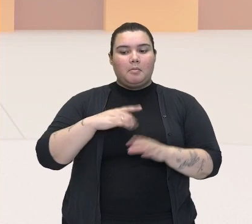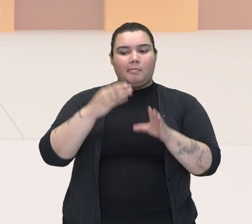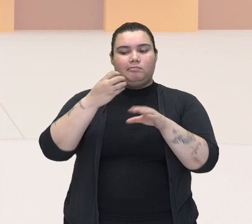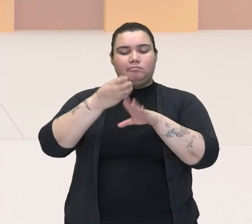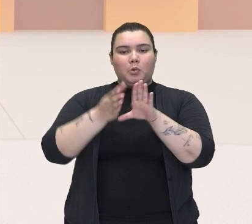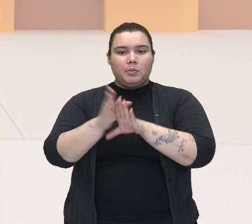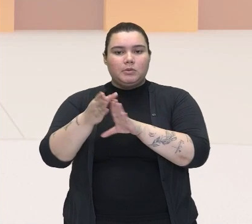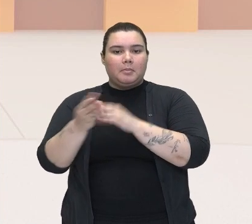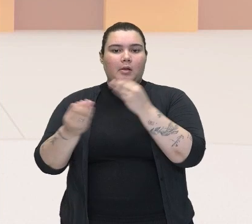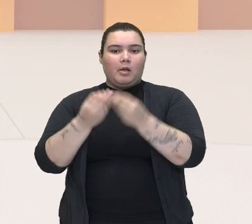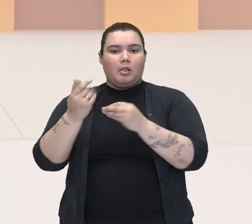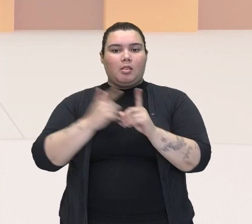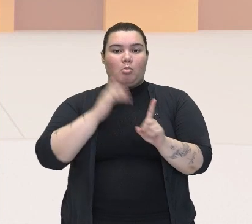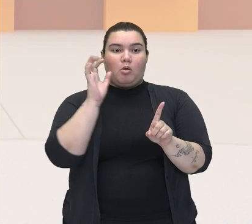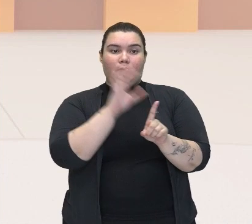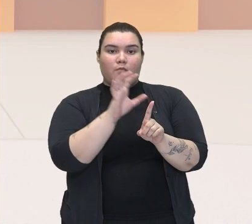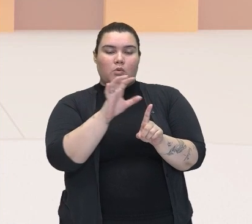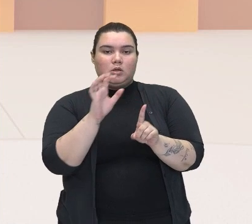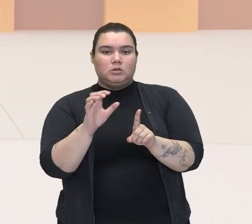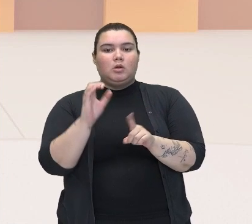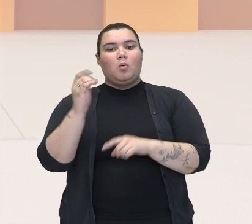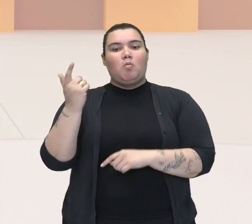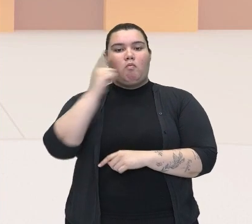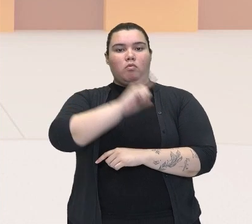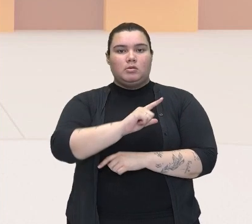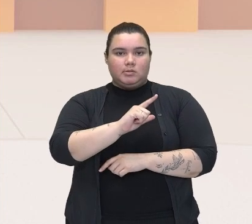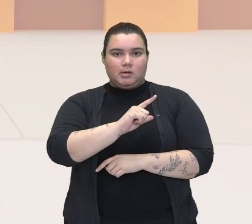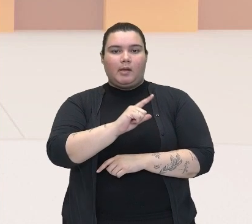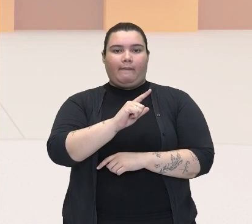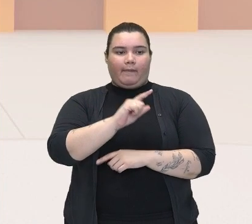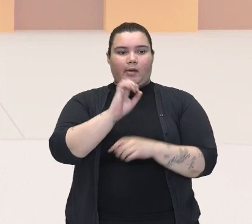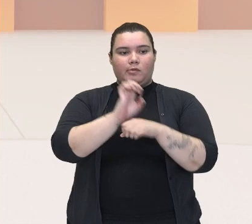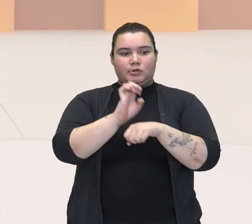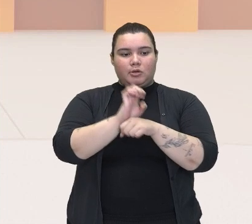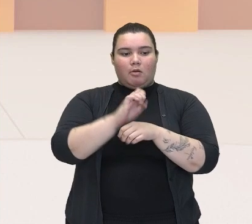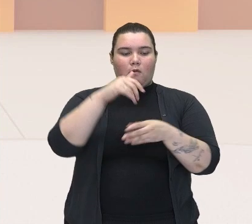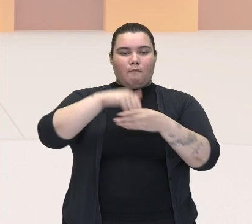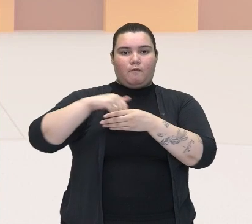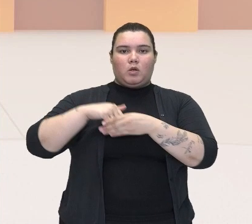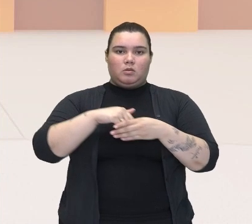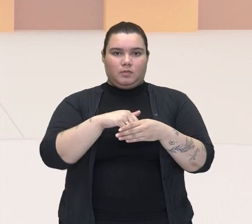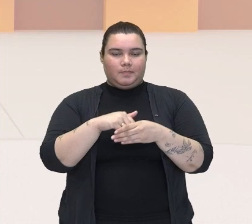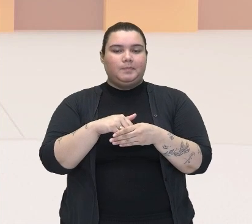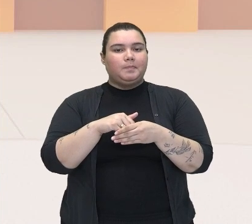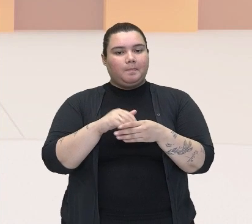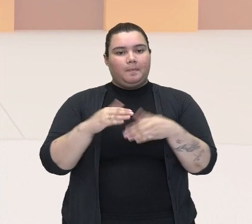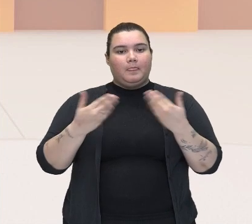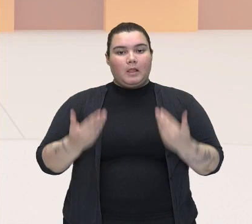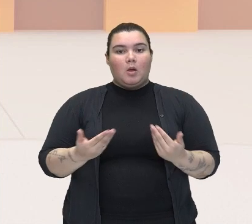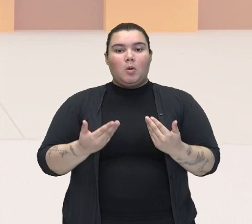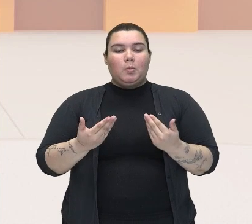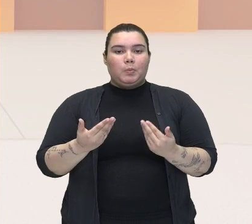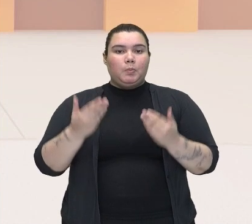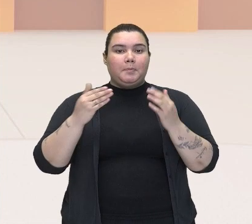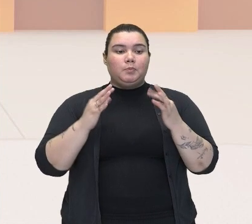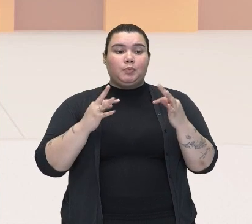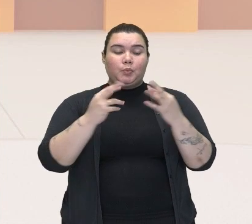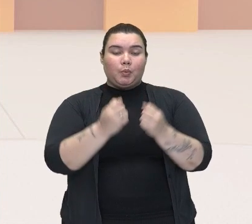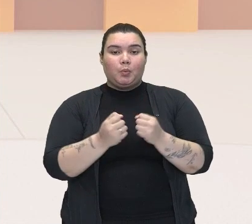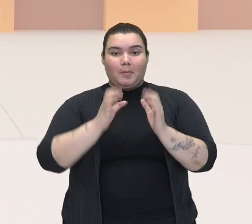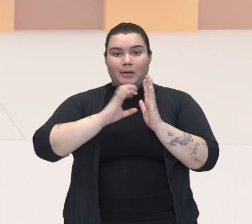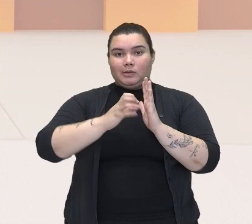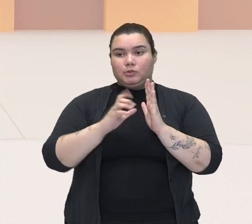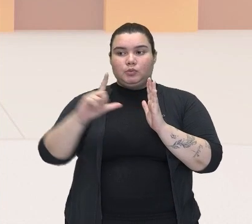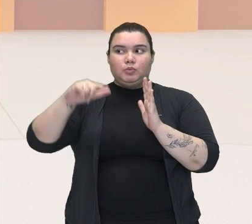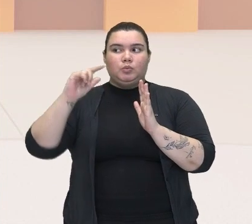para influenciar ou conquistar o poder do Estado. Então, todo partido ele busca conquistar